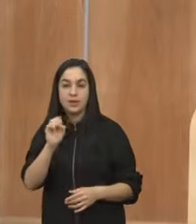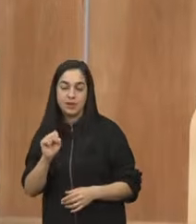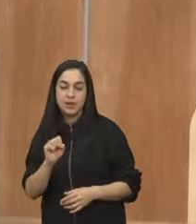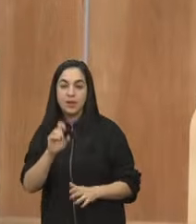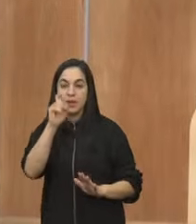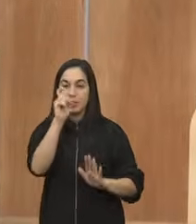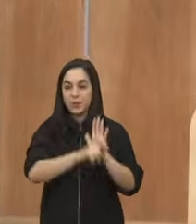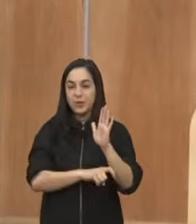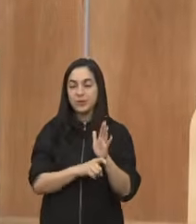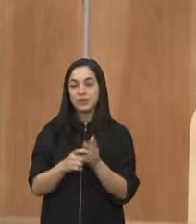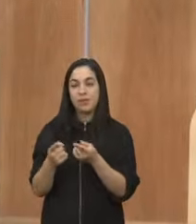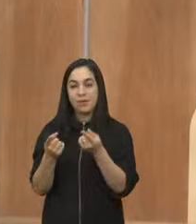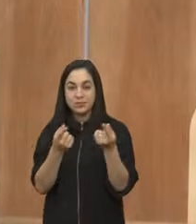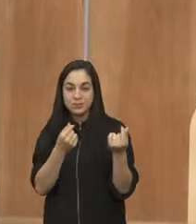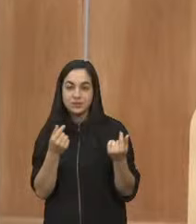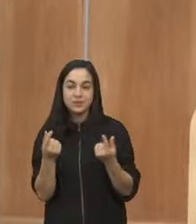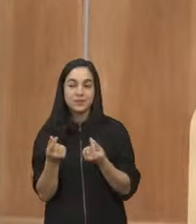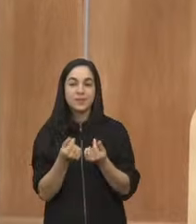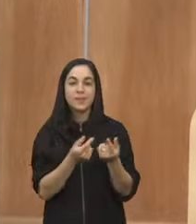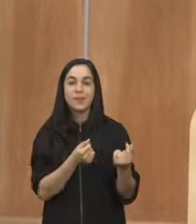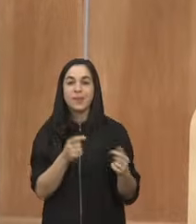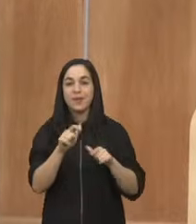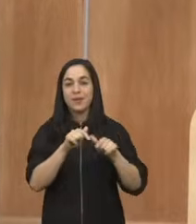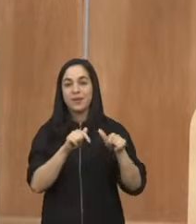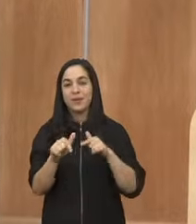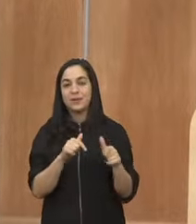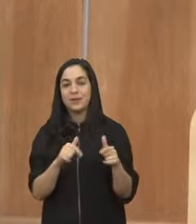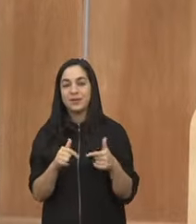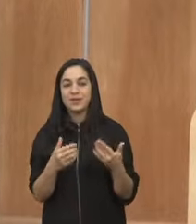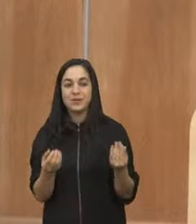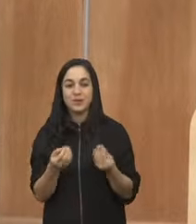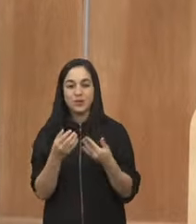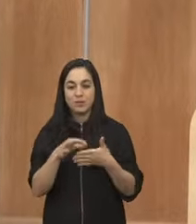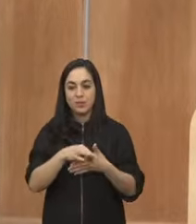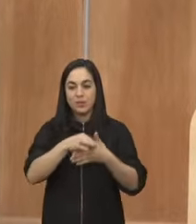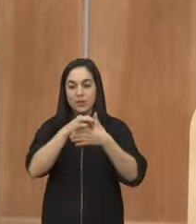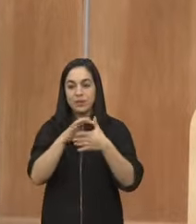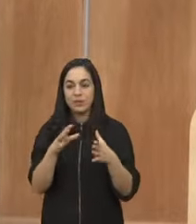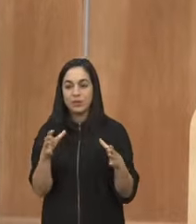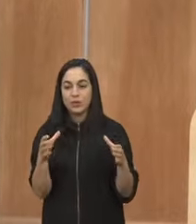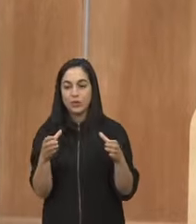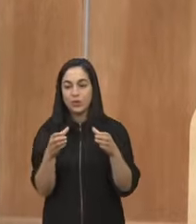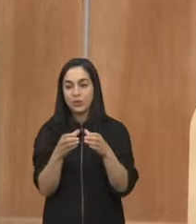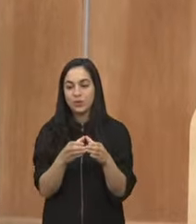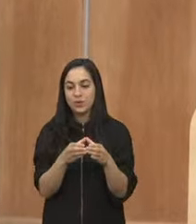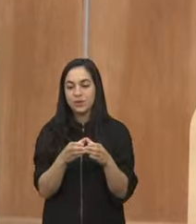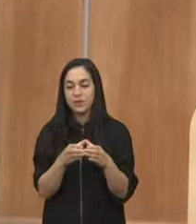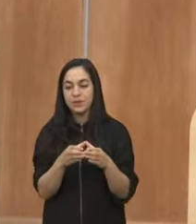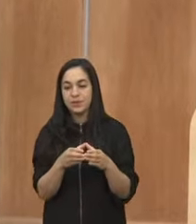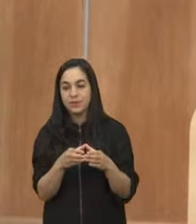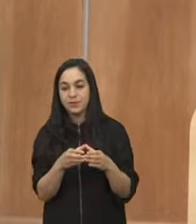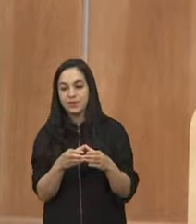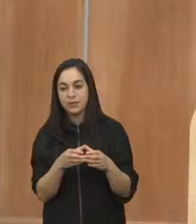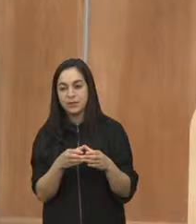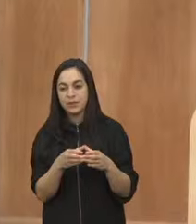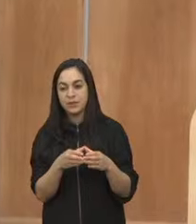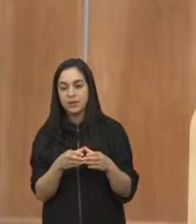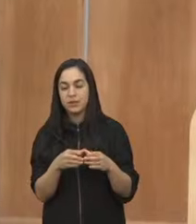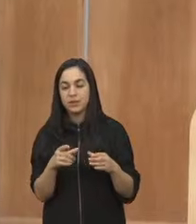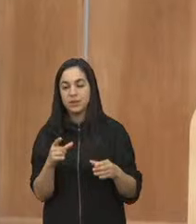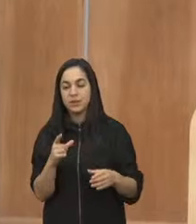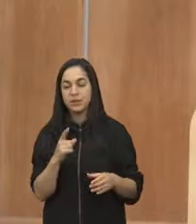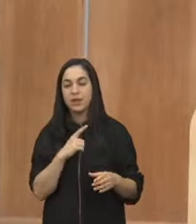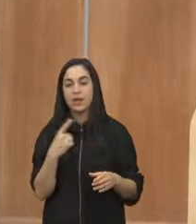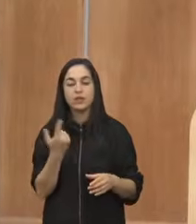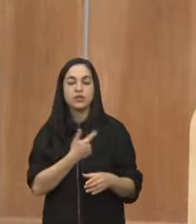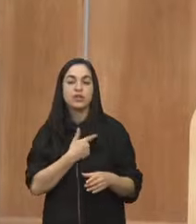que já sabemos, como foi explanado aqui pelo líder do governo, que em 2032 ele vai ser unificado no Brasil, para que a